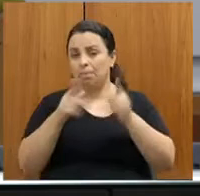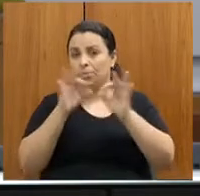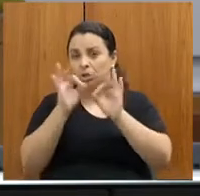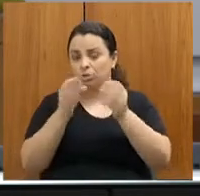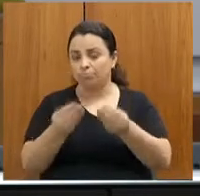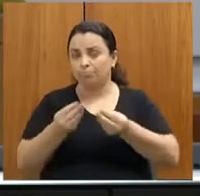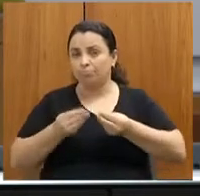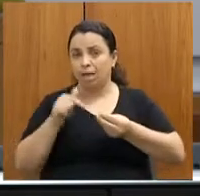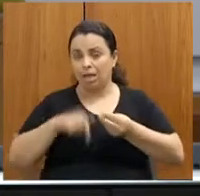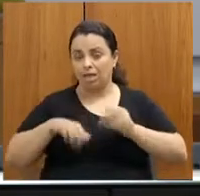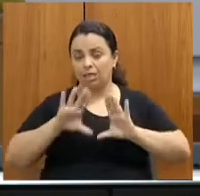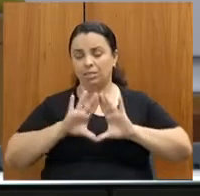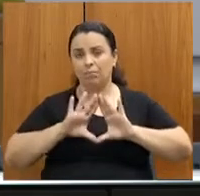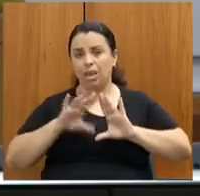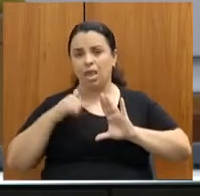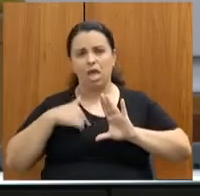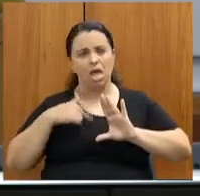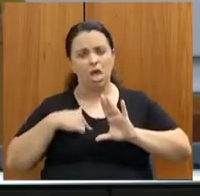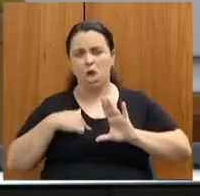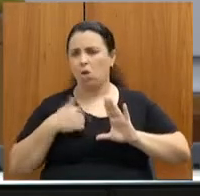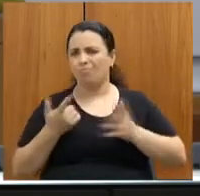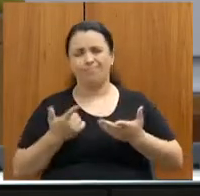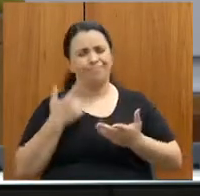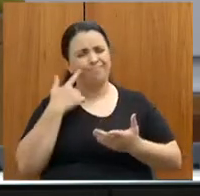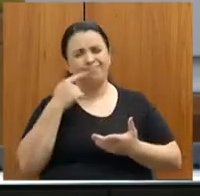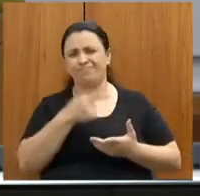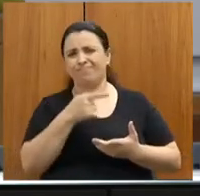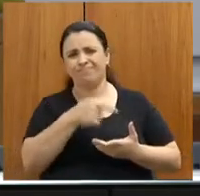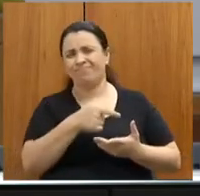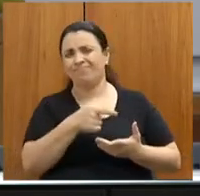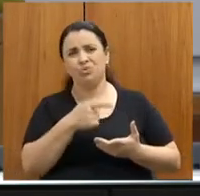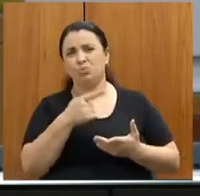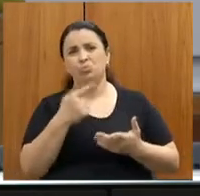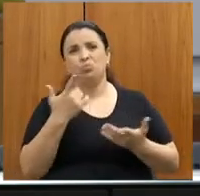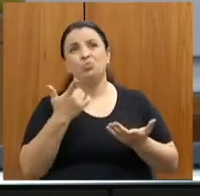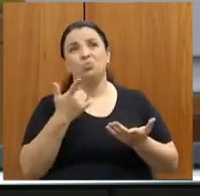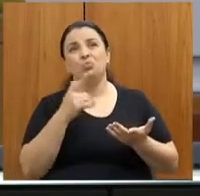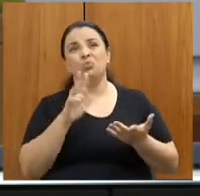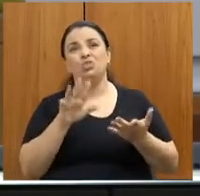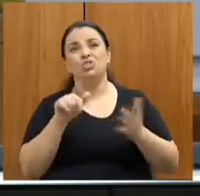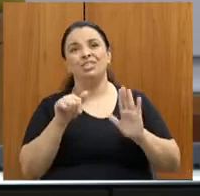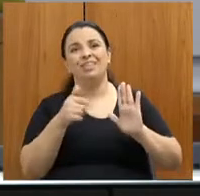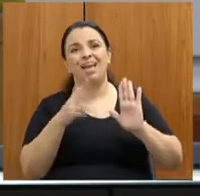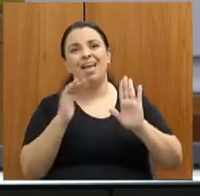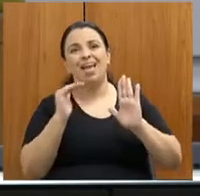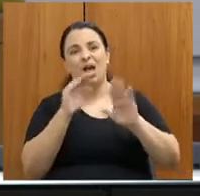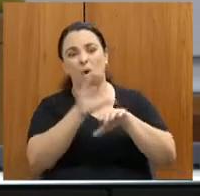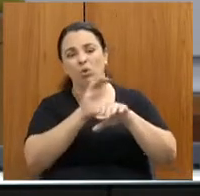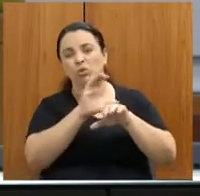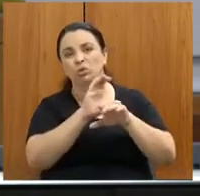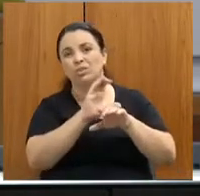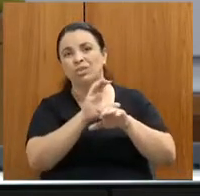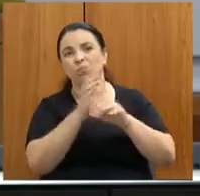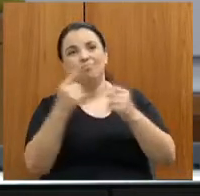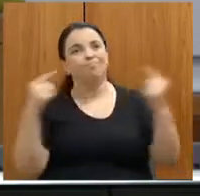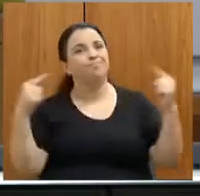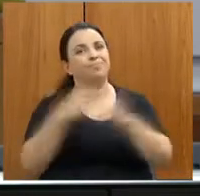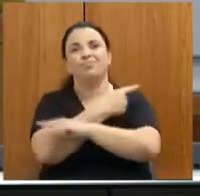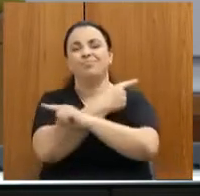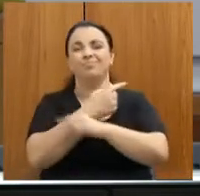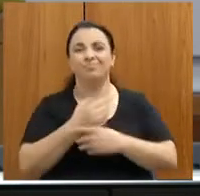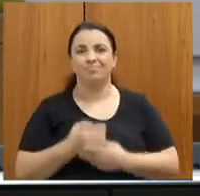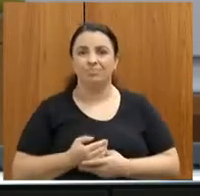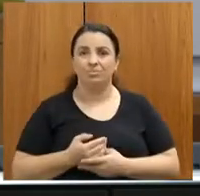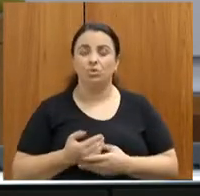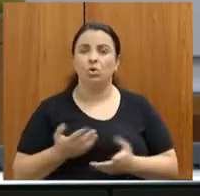contrariamente manifestando a sua inconstitucionalidade uma vez que o governo não poderia buscar nas